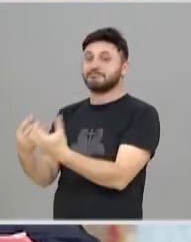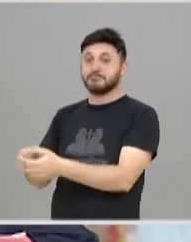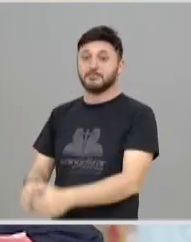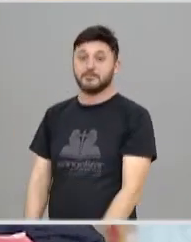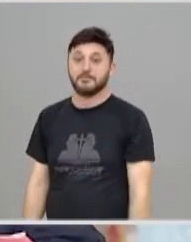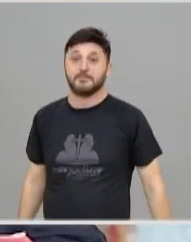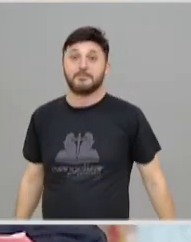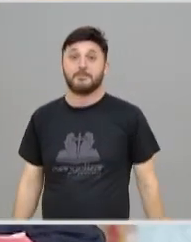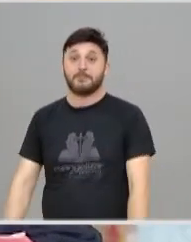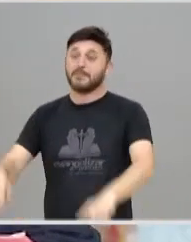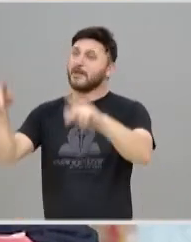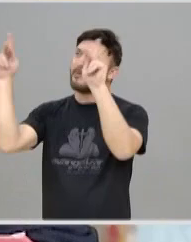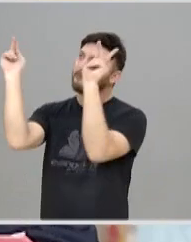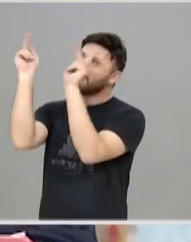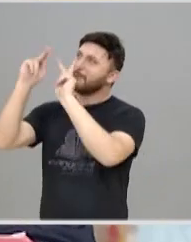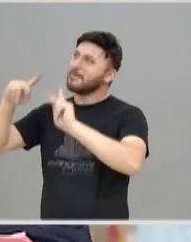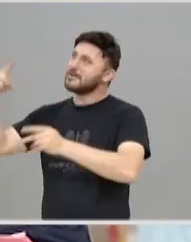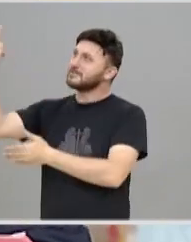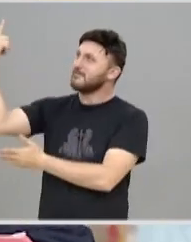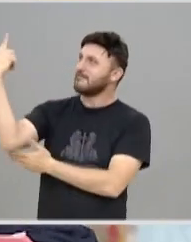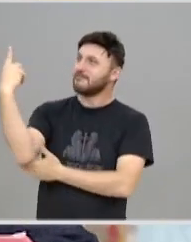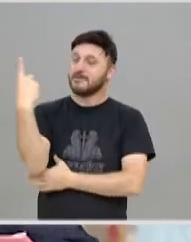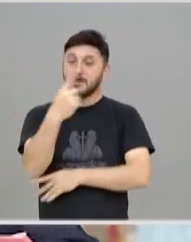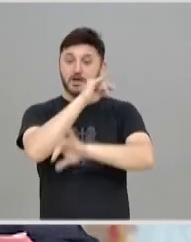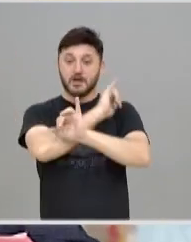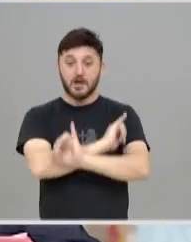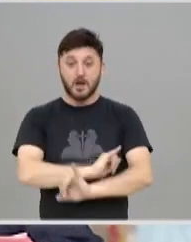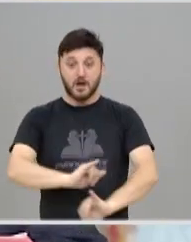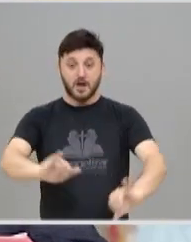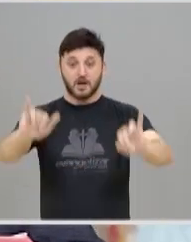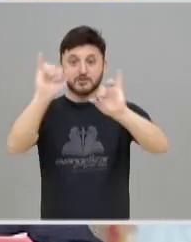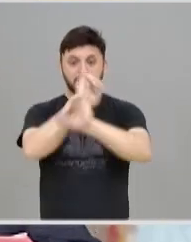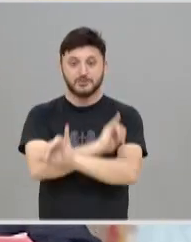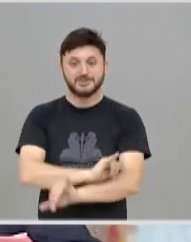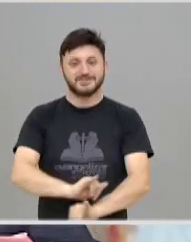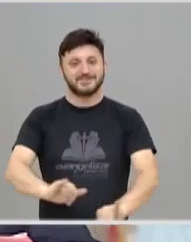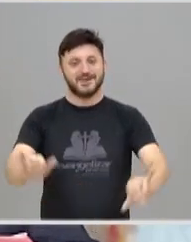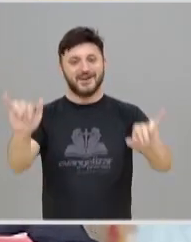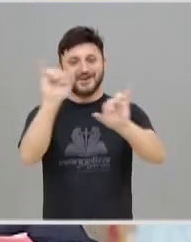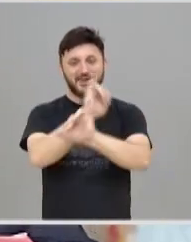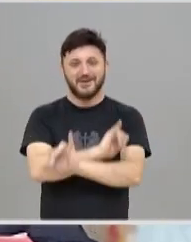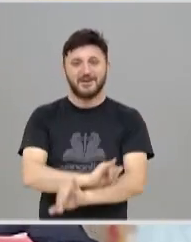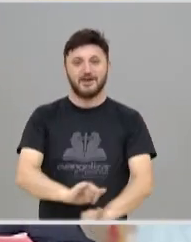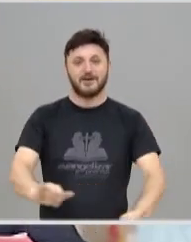falar. É a paz que Ele vai